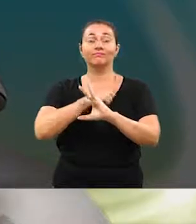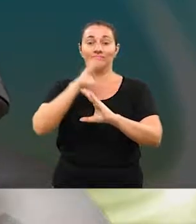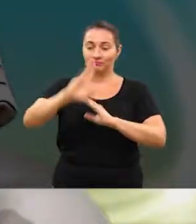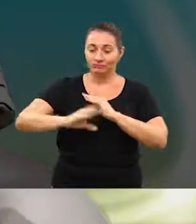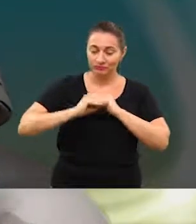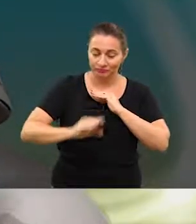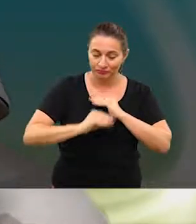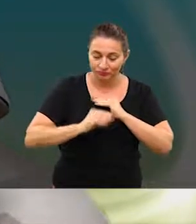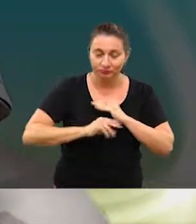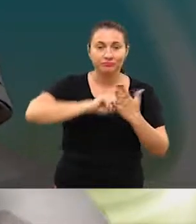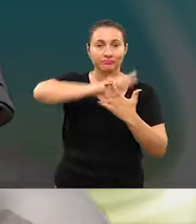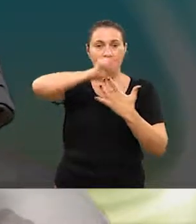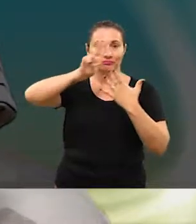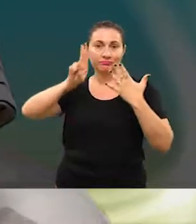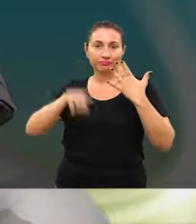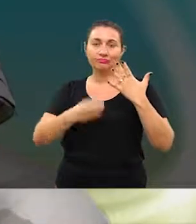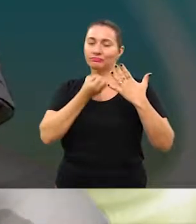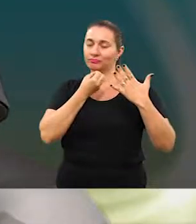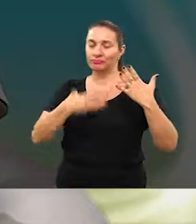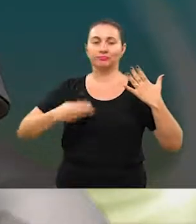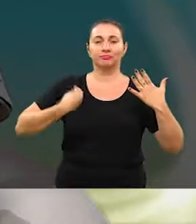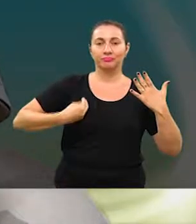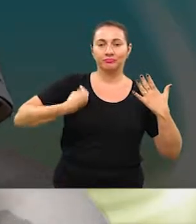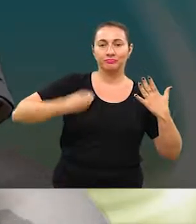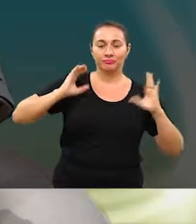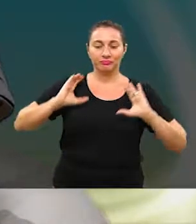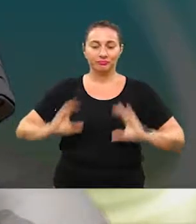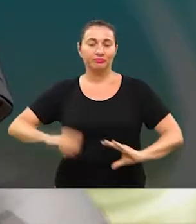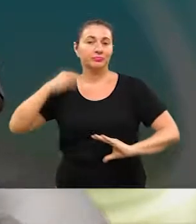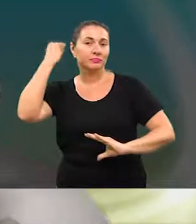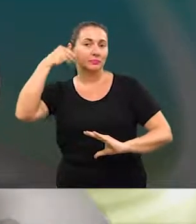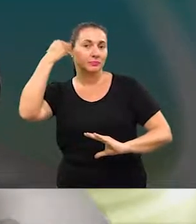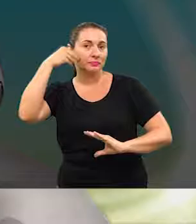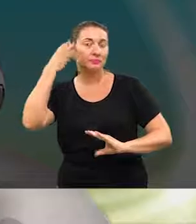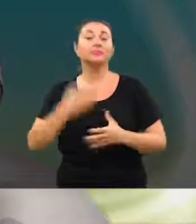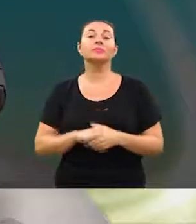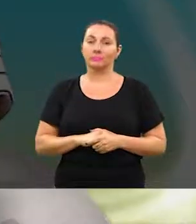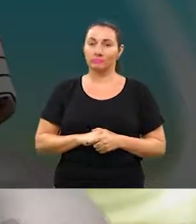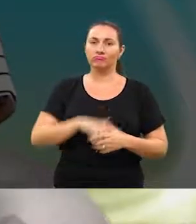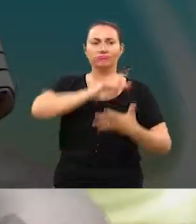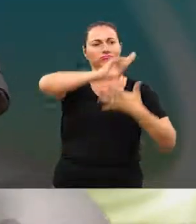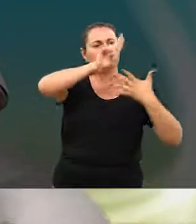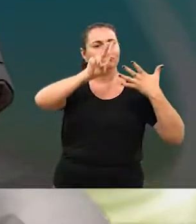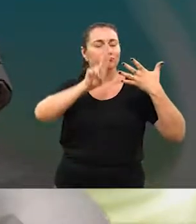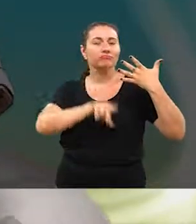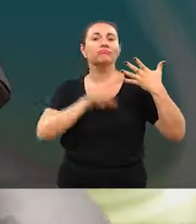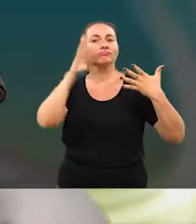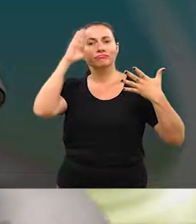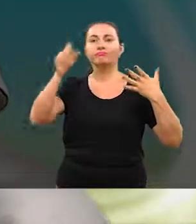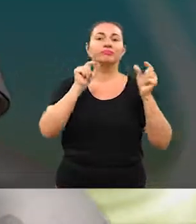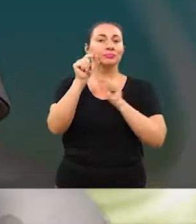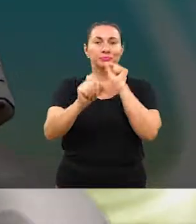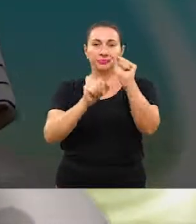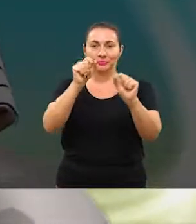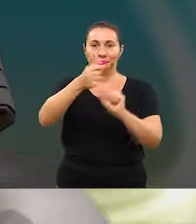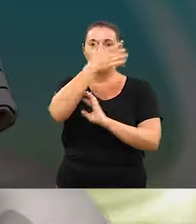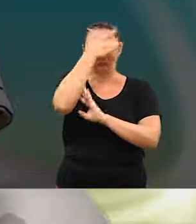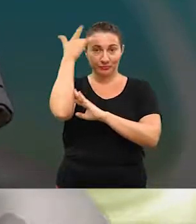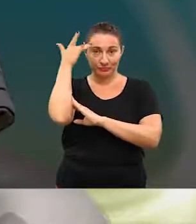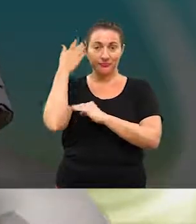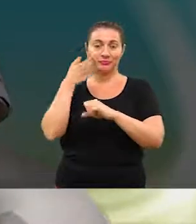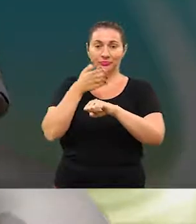Então, como você mesma falou, tem diversos benefícios psicológicos, físicos. Dentre alguns deles, a gente pode destacar que as pessoas